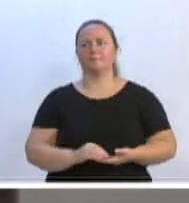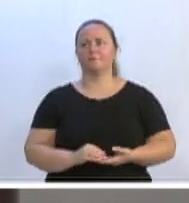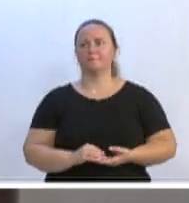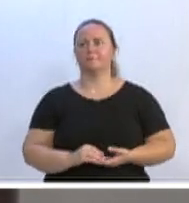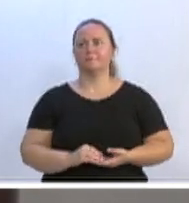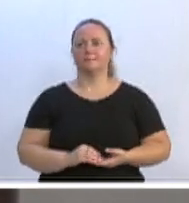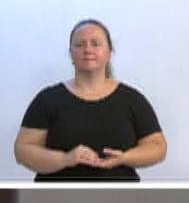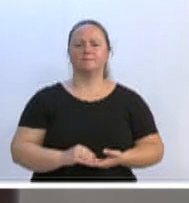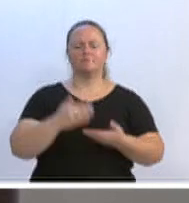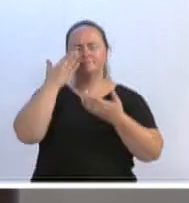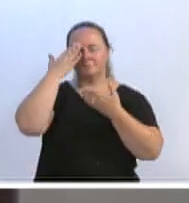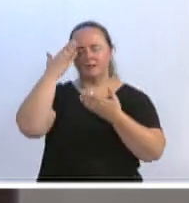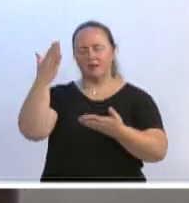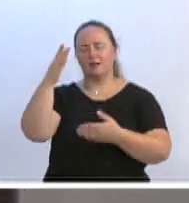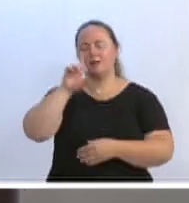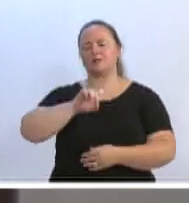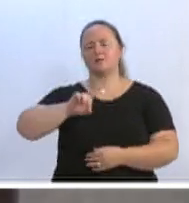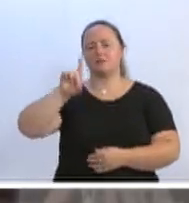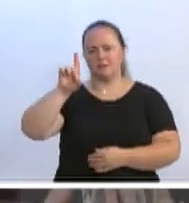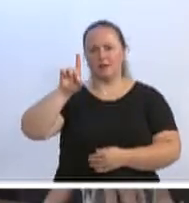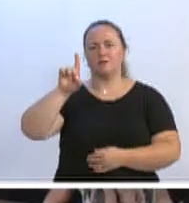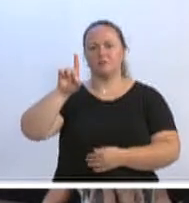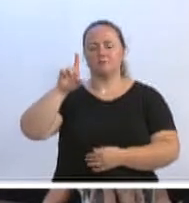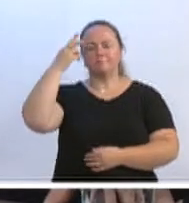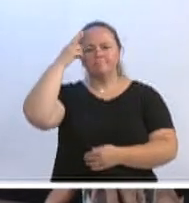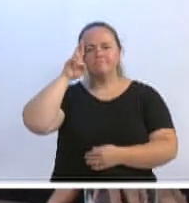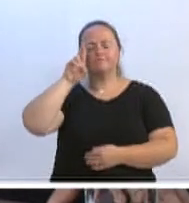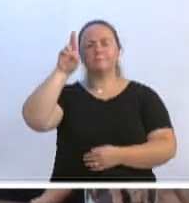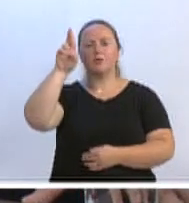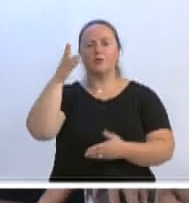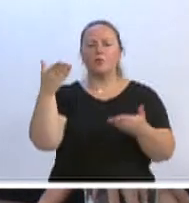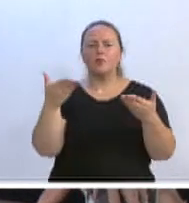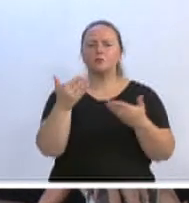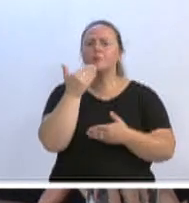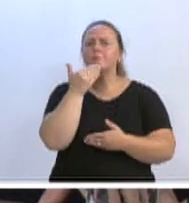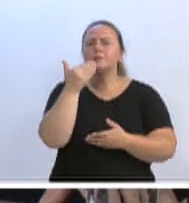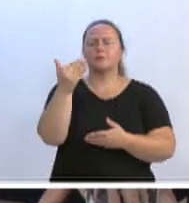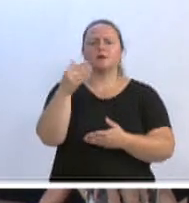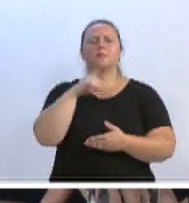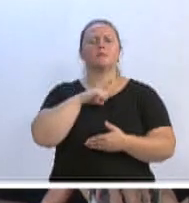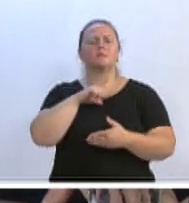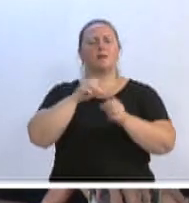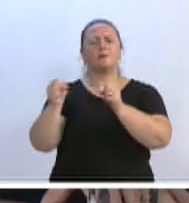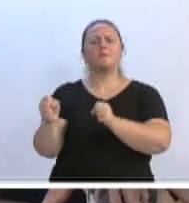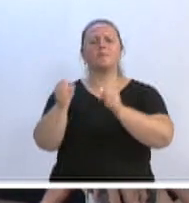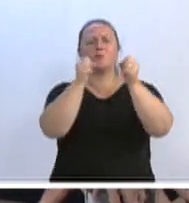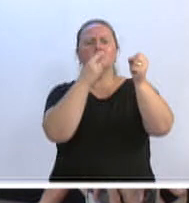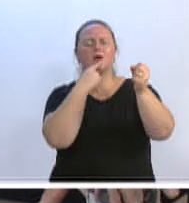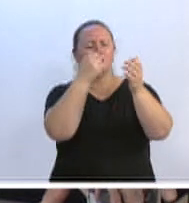Graças te damos, ó Pai. Senhor, nós clamamos pelo poder que há no sangue de Jesus.